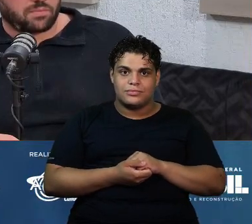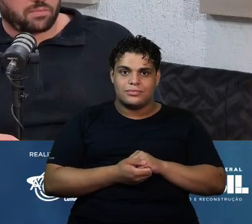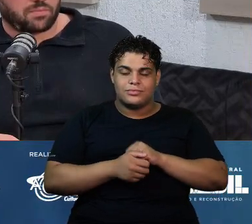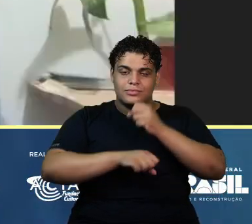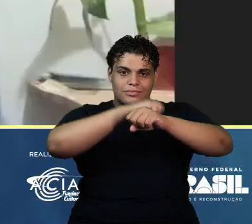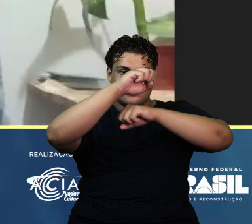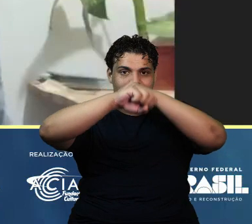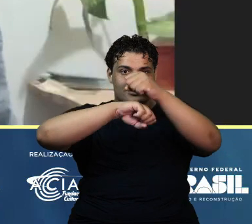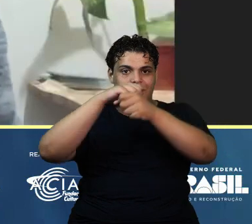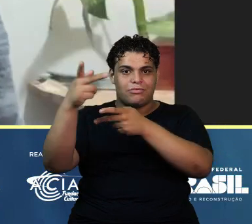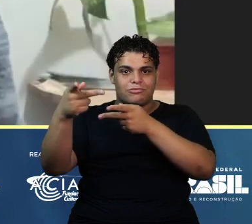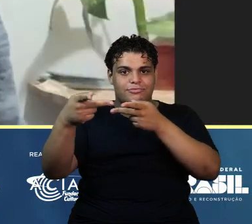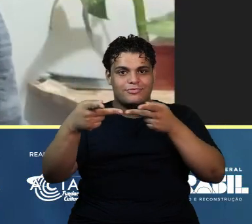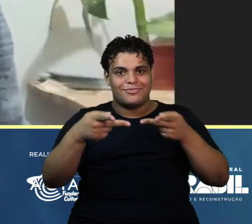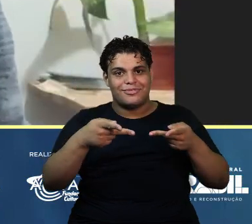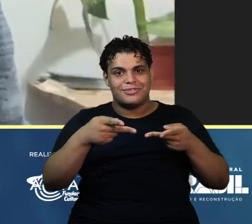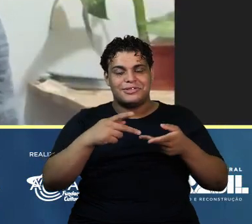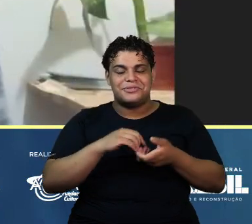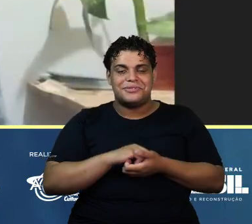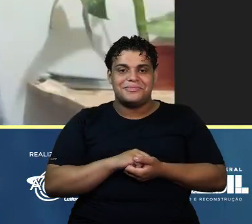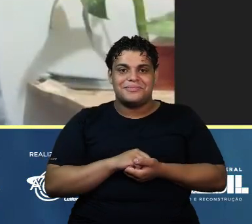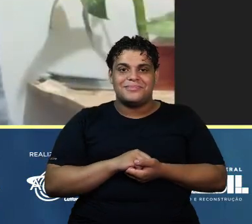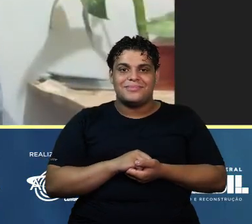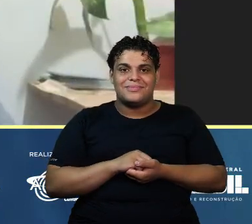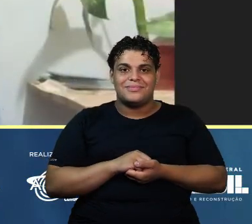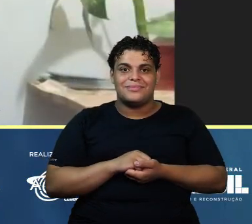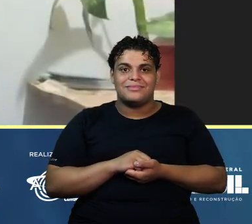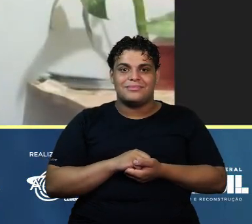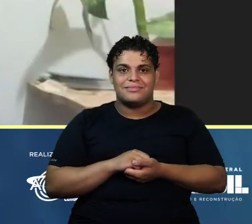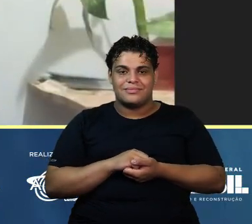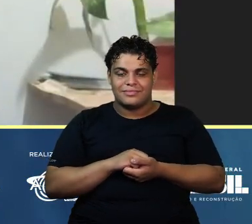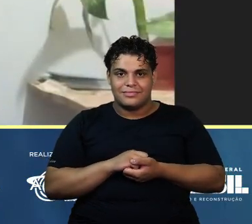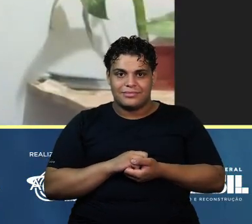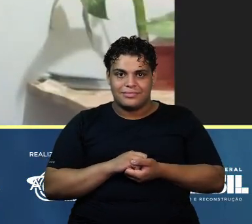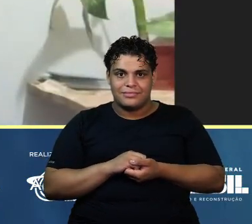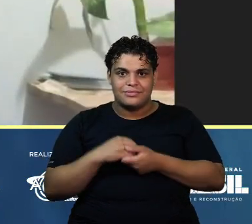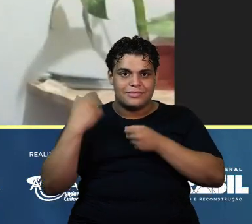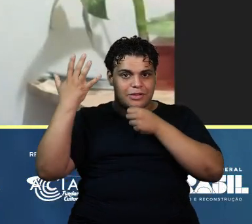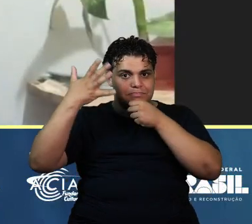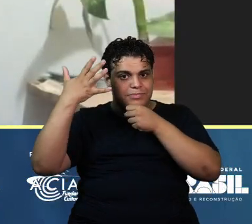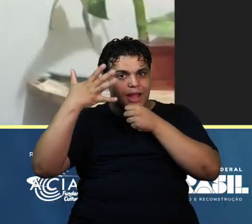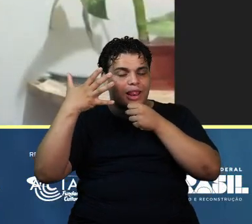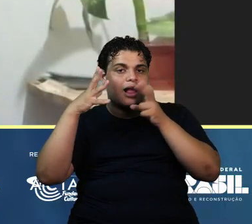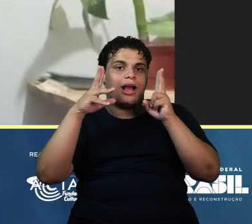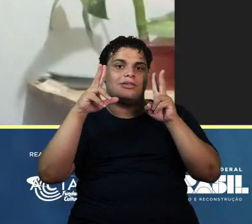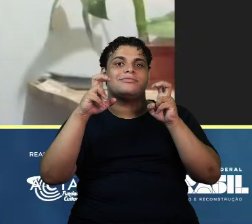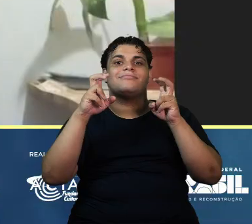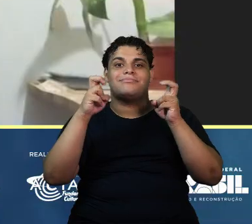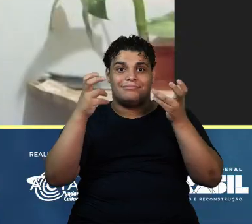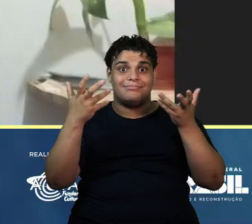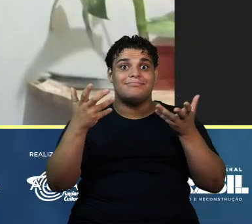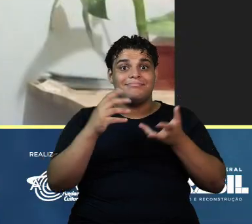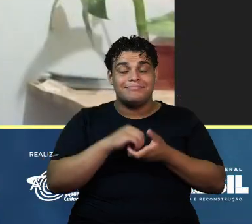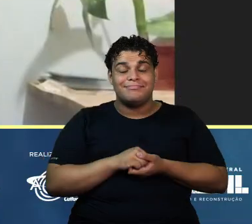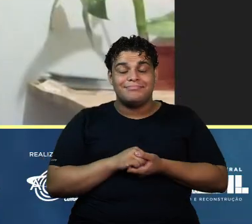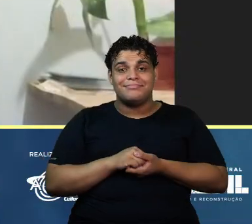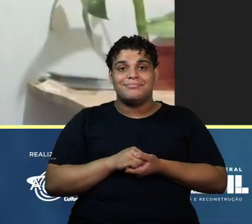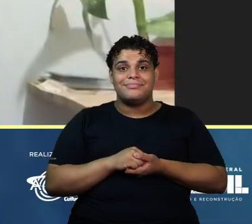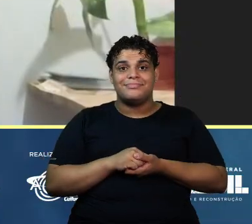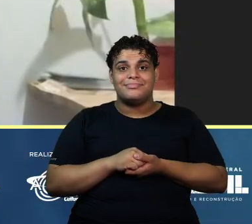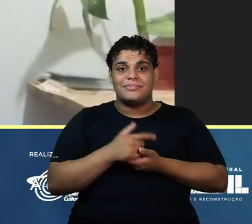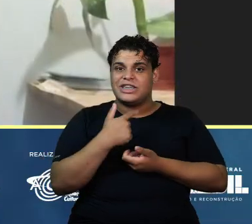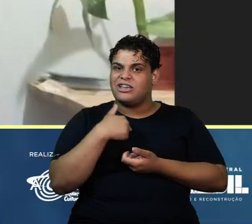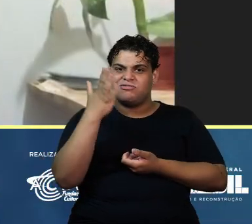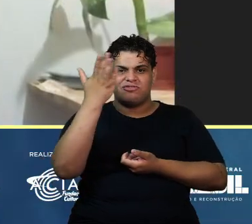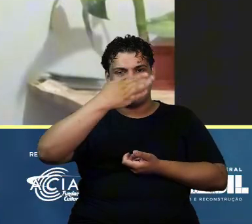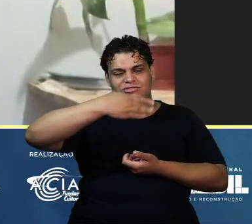convocam para ir até esses lugares para fazer palestra sobre alguns temas. E eu, por várias vezes, já